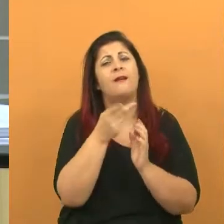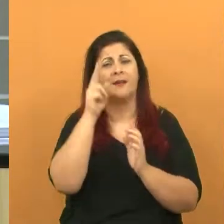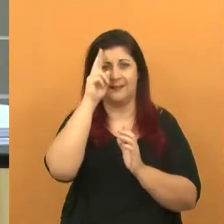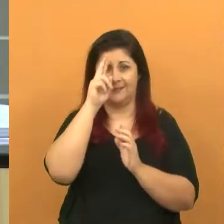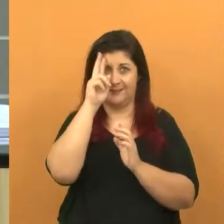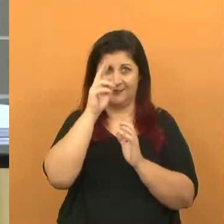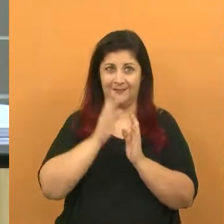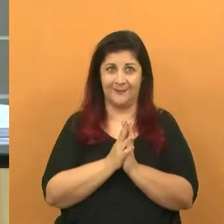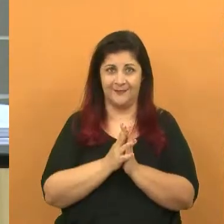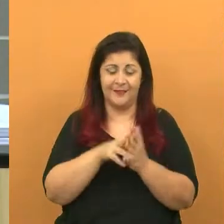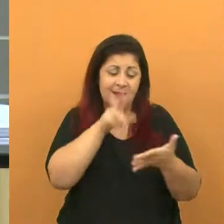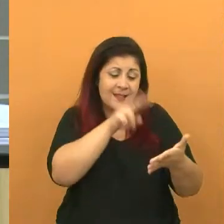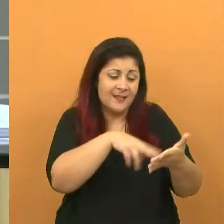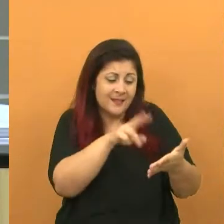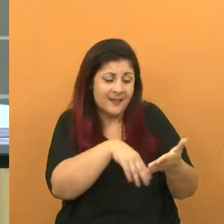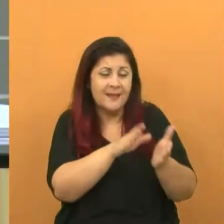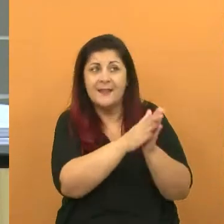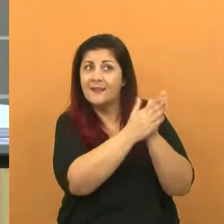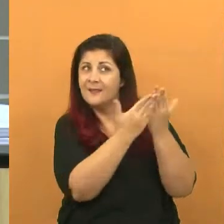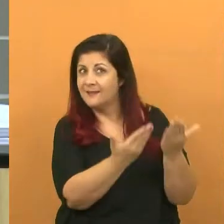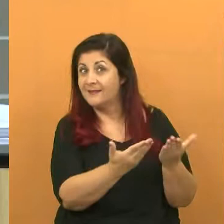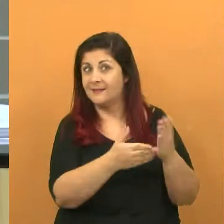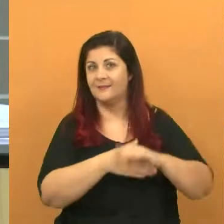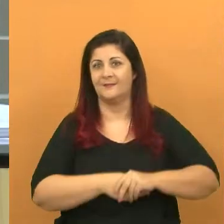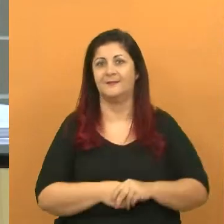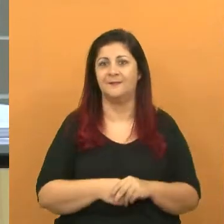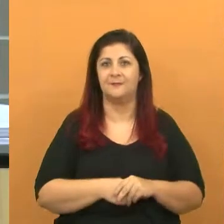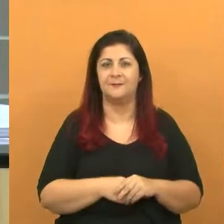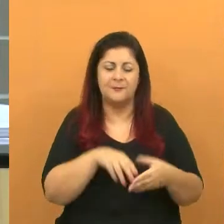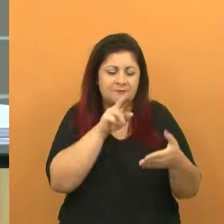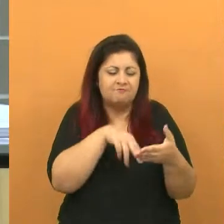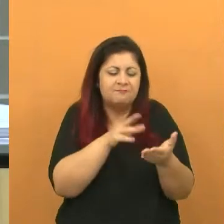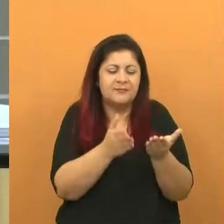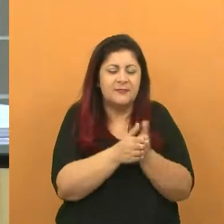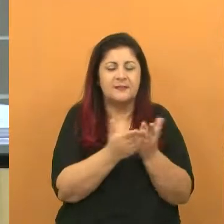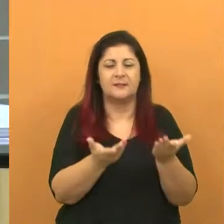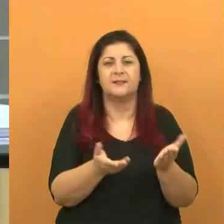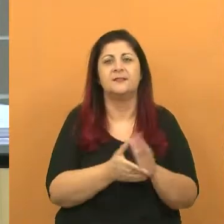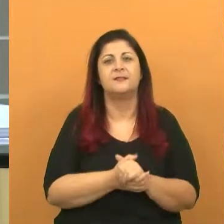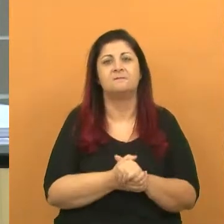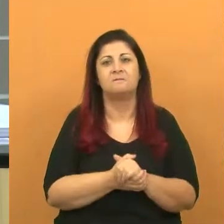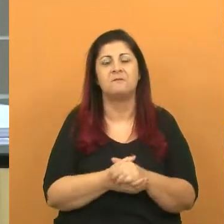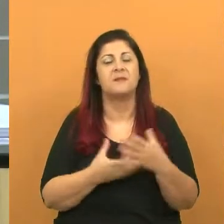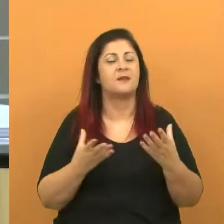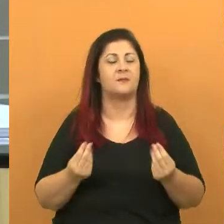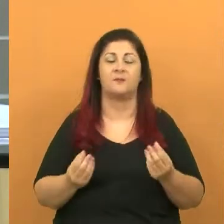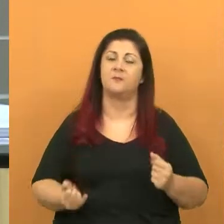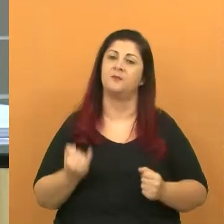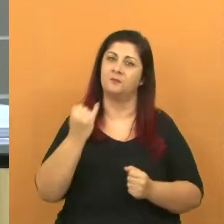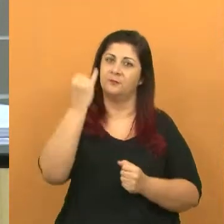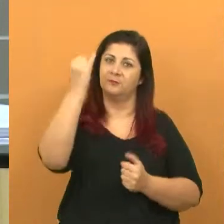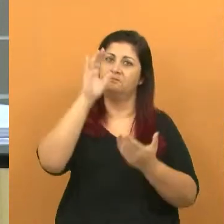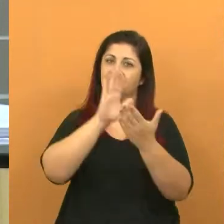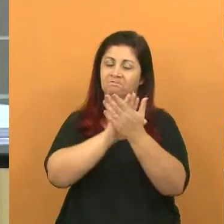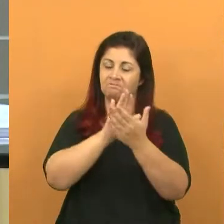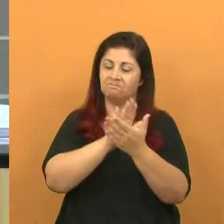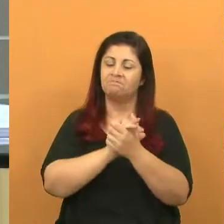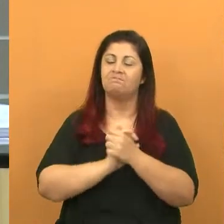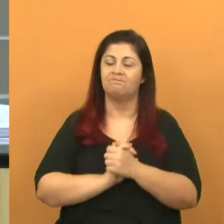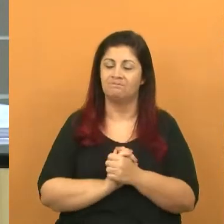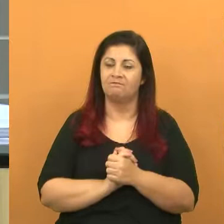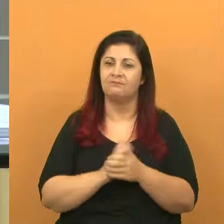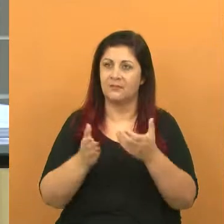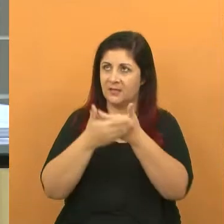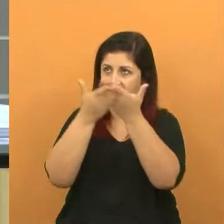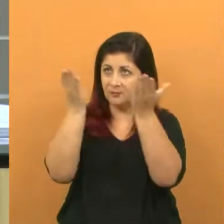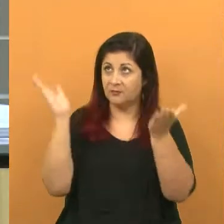nós, que lesse livros, que lesse gibis, contando aquelas histórias. Então é muito importante, parabéns, presidente, parabéns a